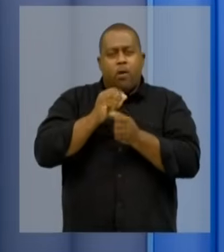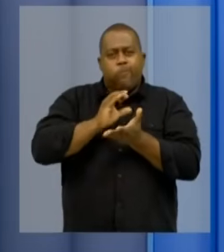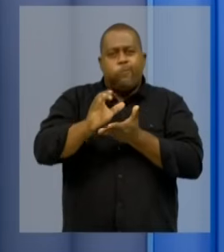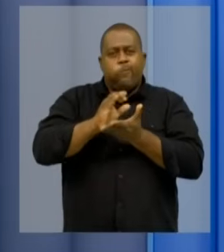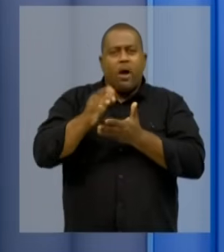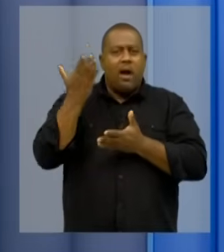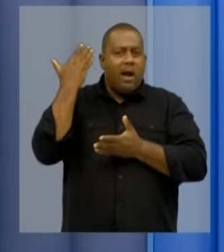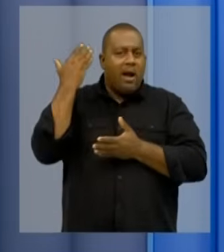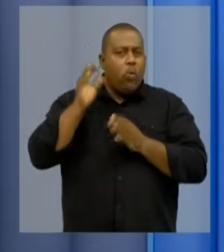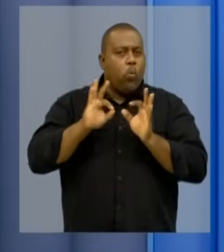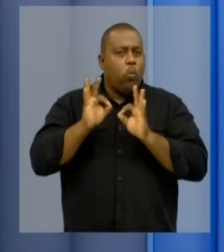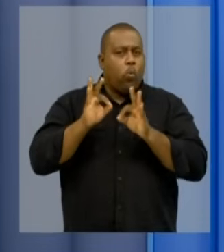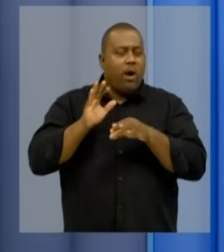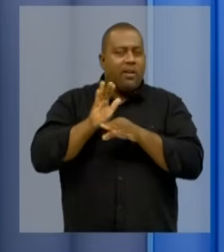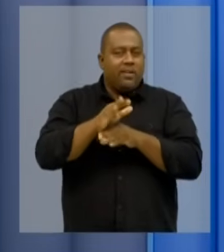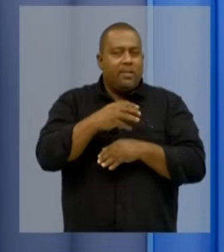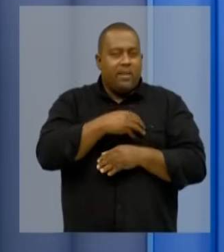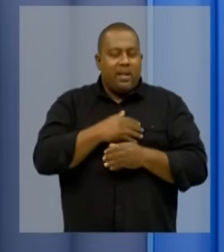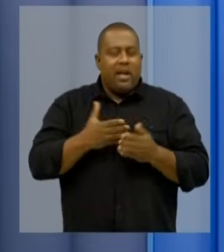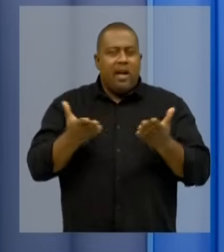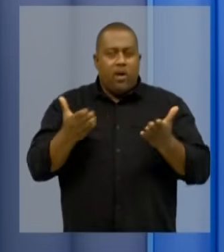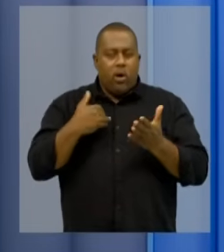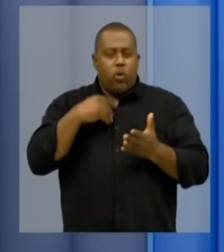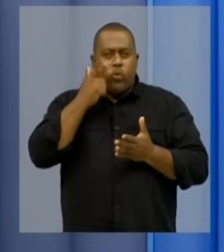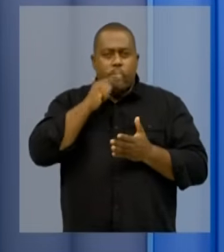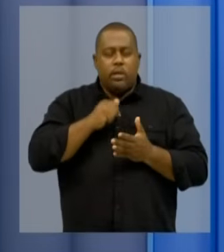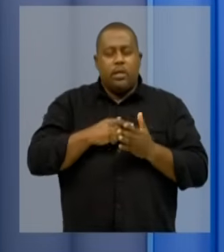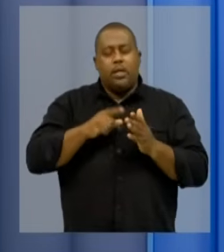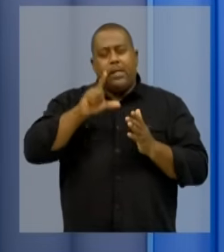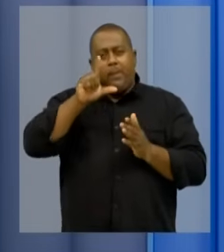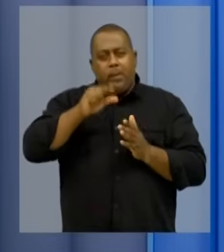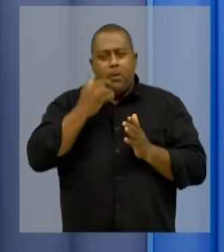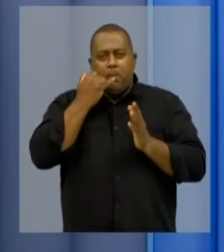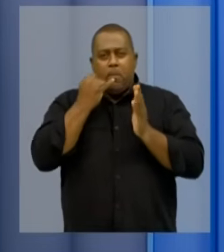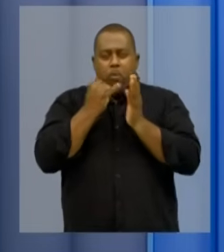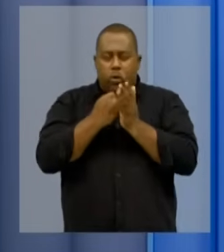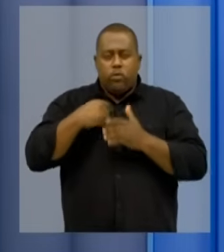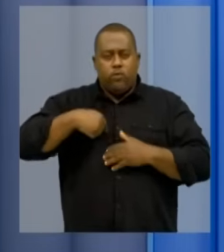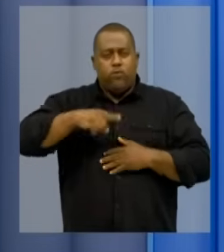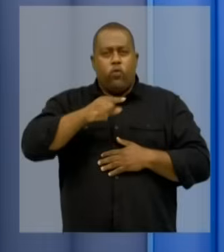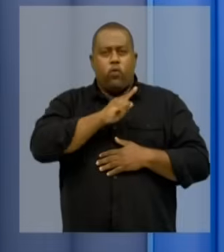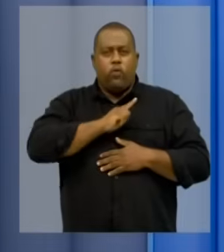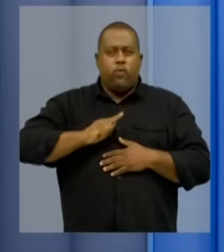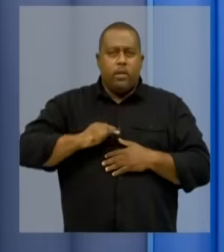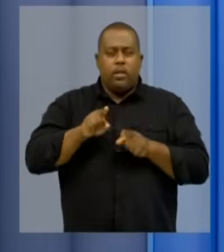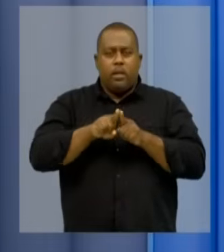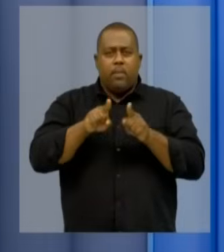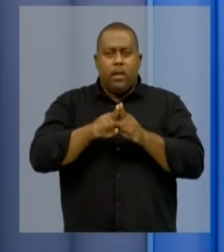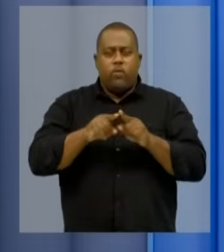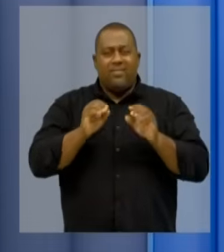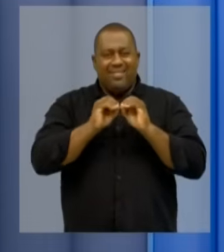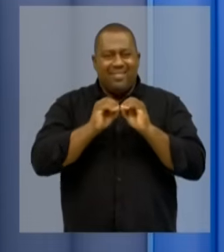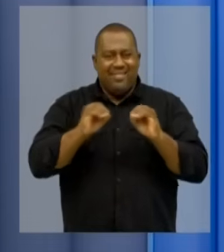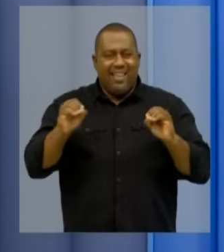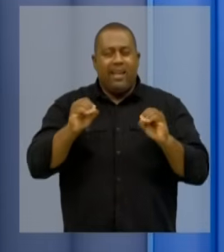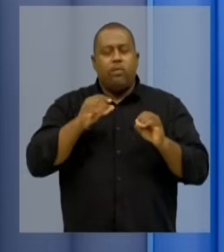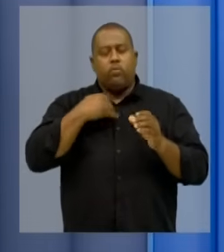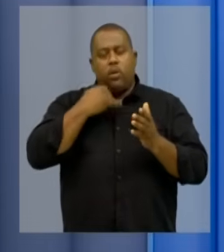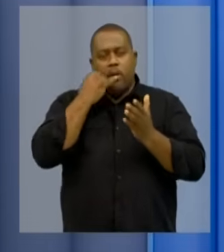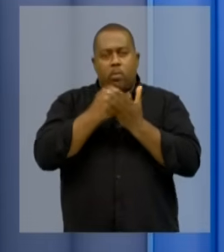Bahia. Nós vamos diminuir os impostos chegando no governo do Estado, vamos zerar o imposto do gás de cozinha, vamos